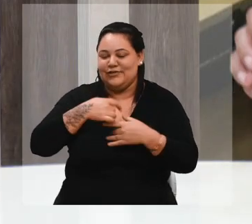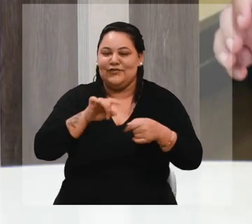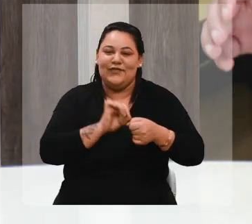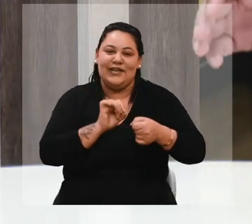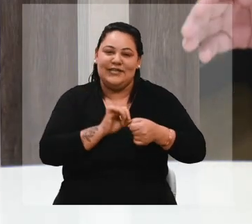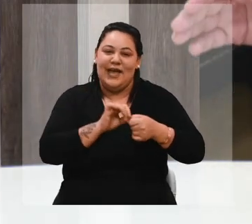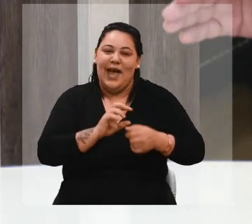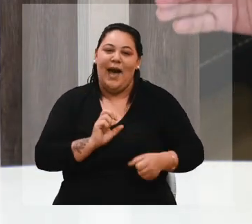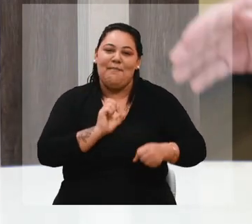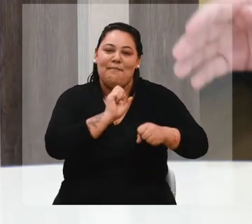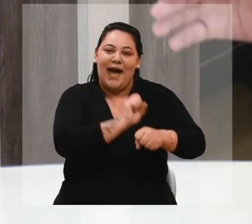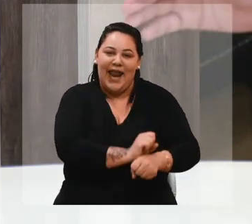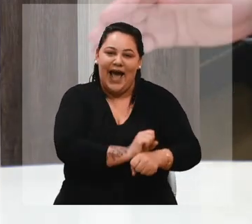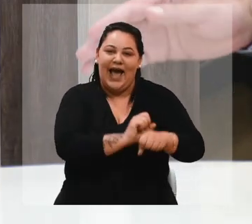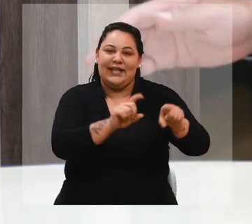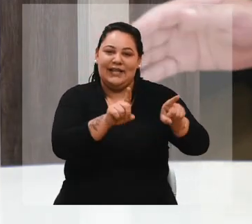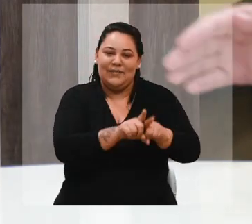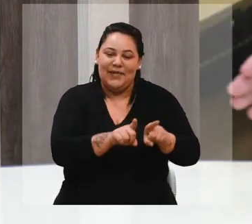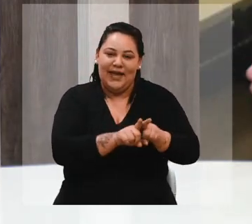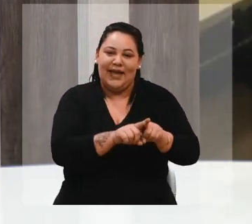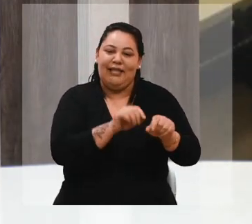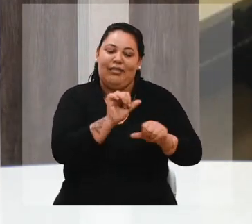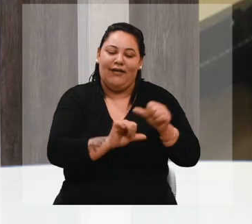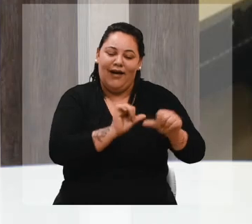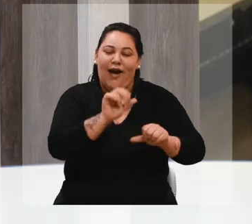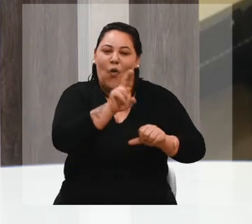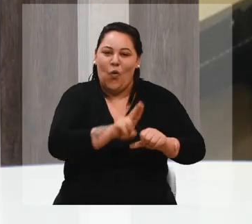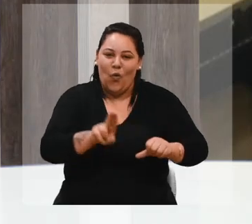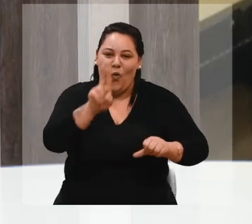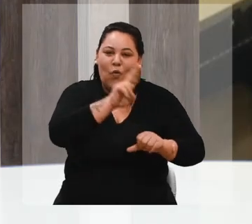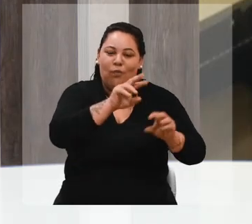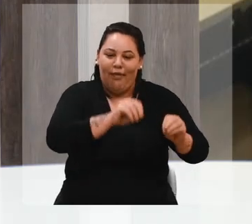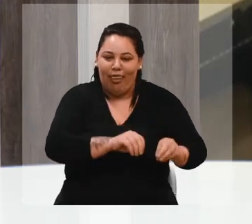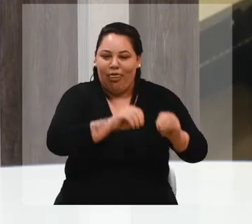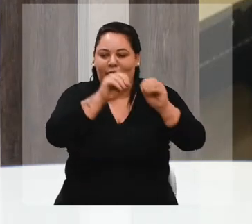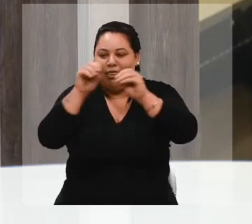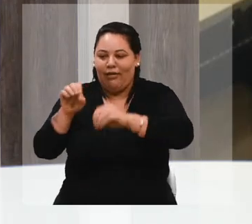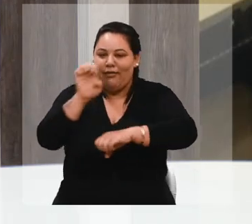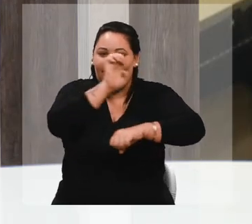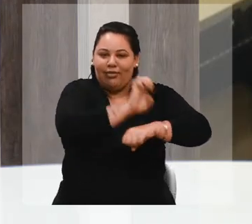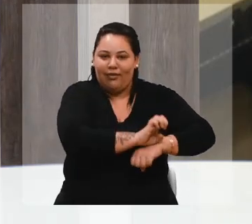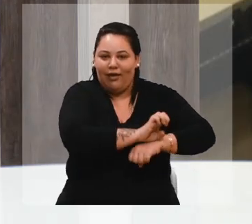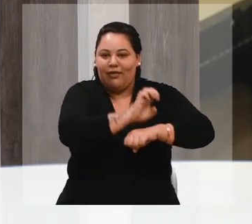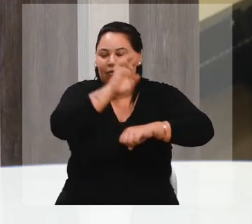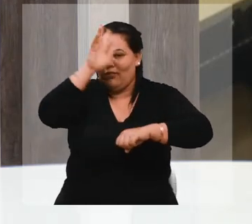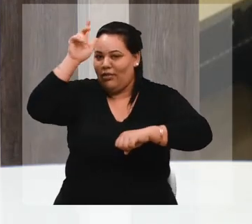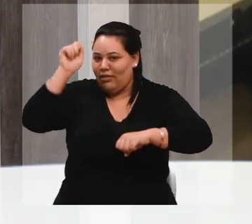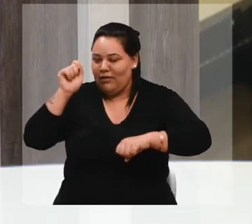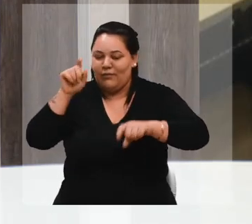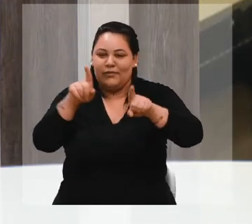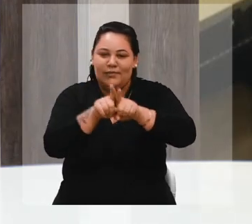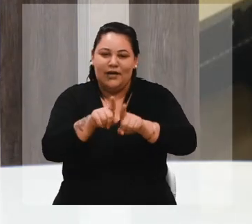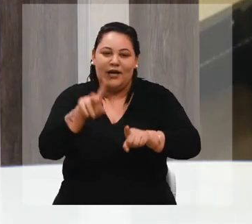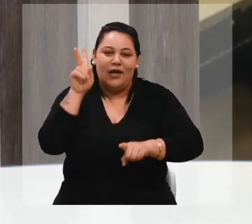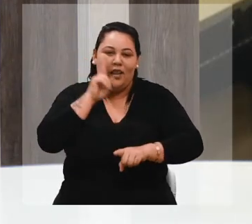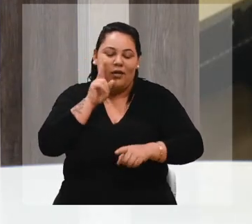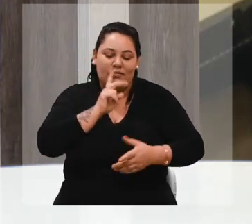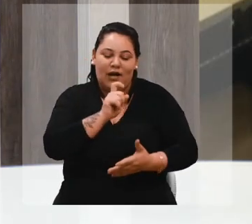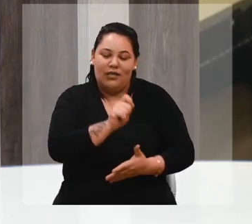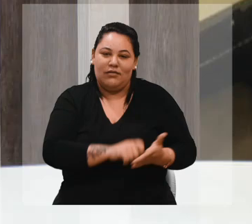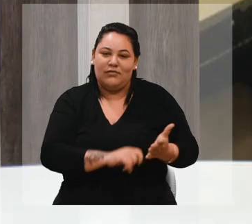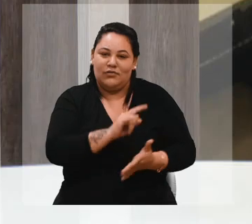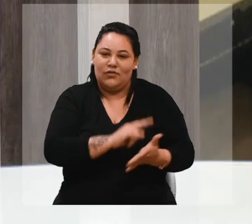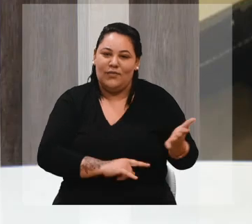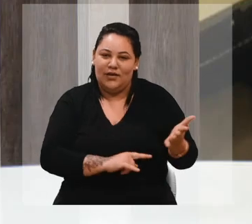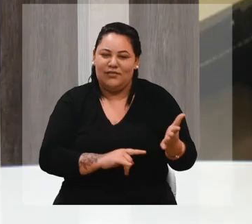tombamento, de transferência de uso do Estado para o município. Eu lembro lá da assinatura do termo.